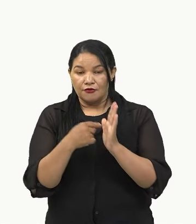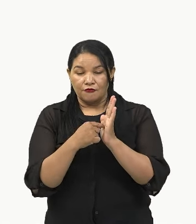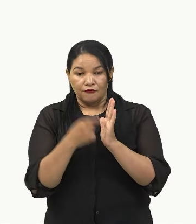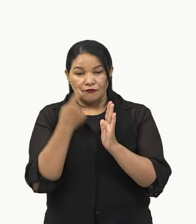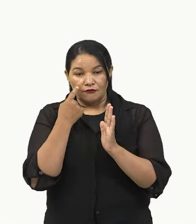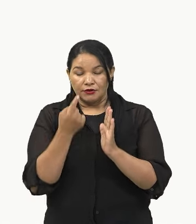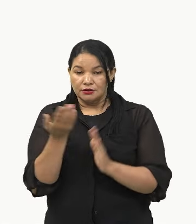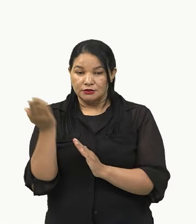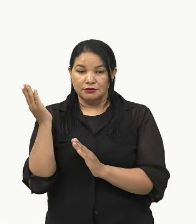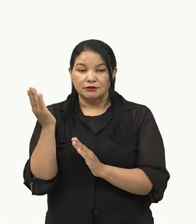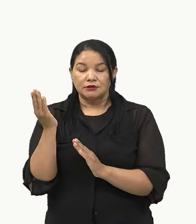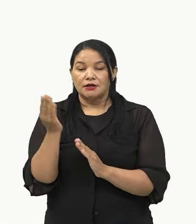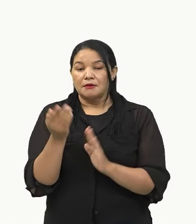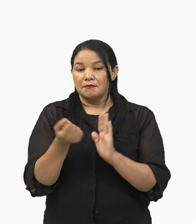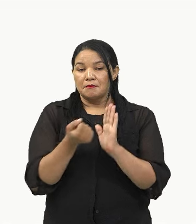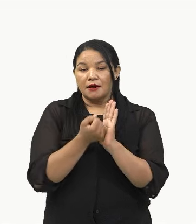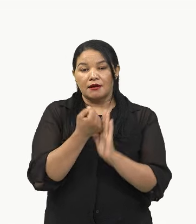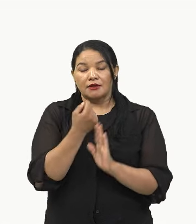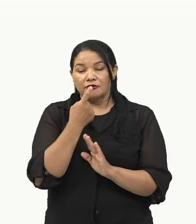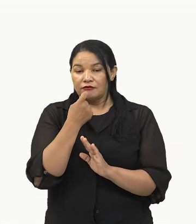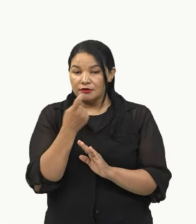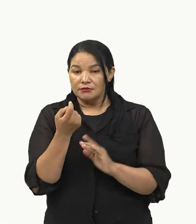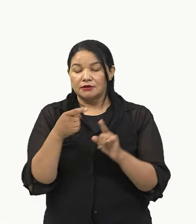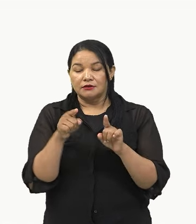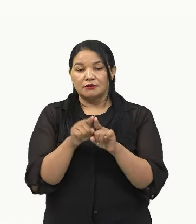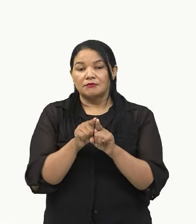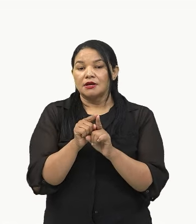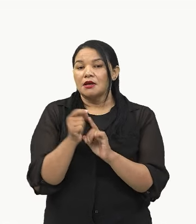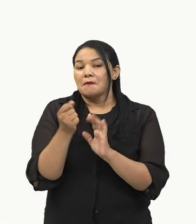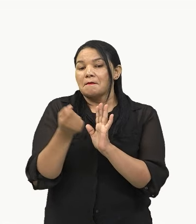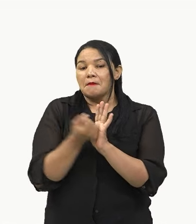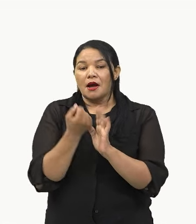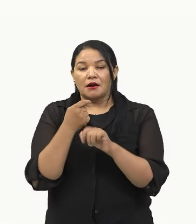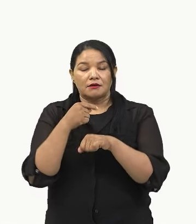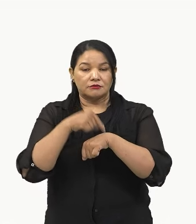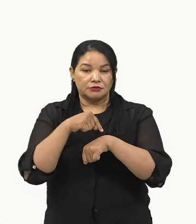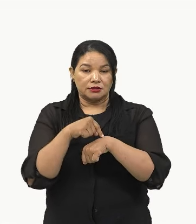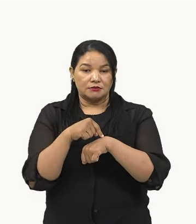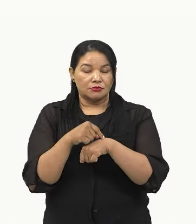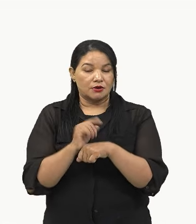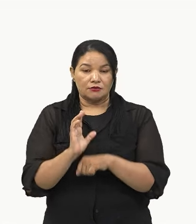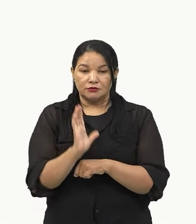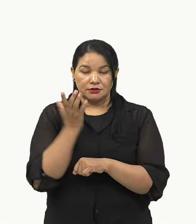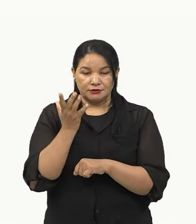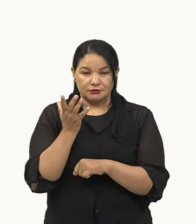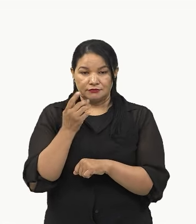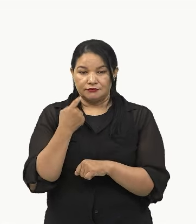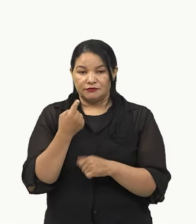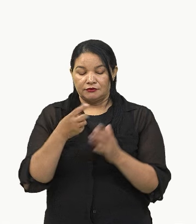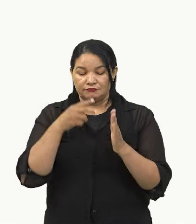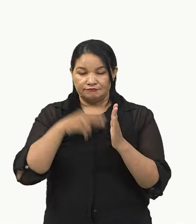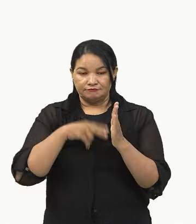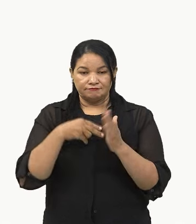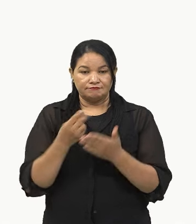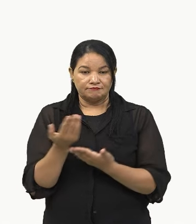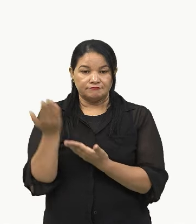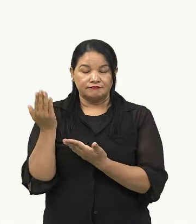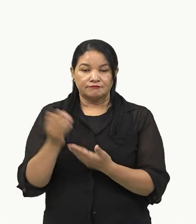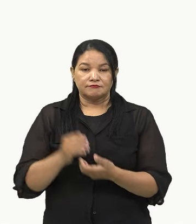marco temporal durante o qual ha ocorrido a ação. Então, ele vai